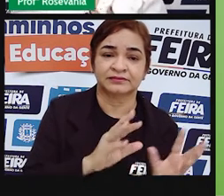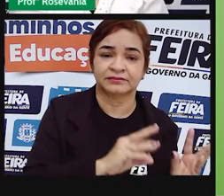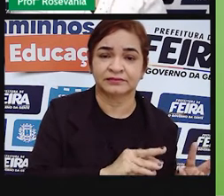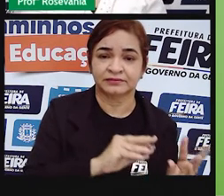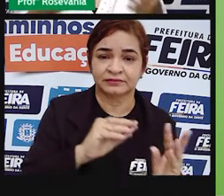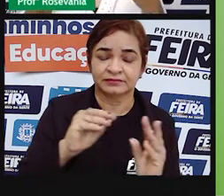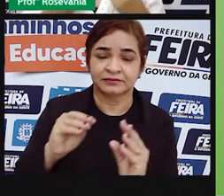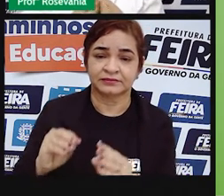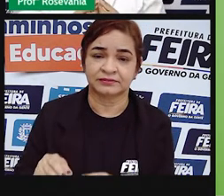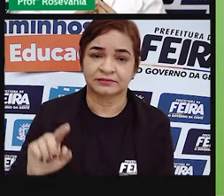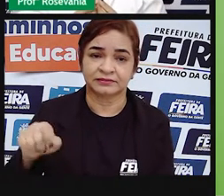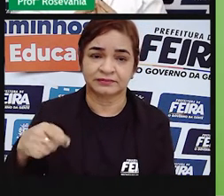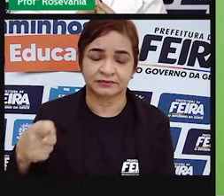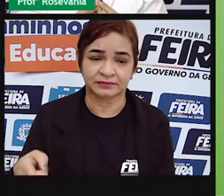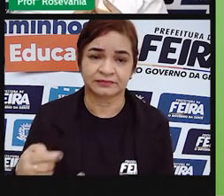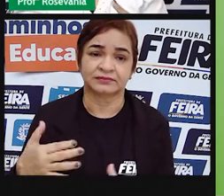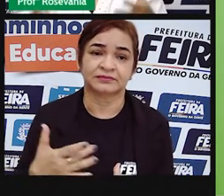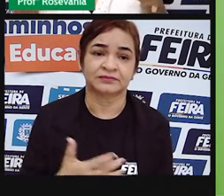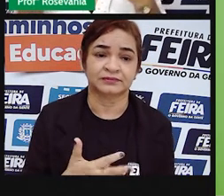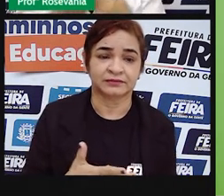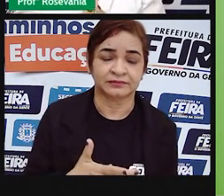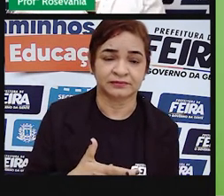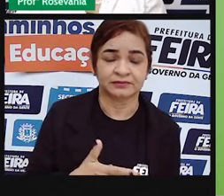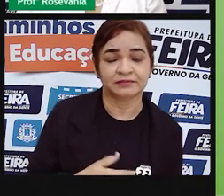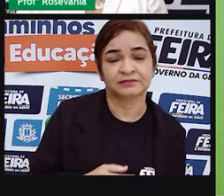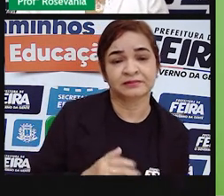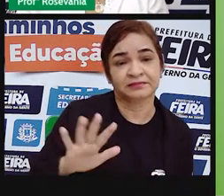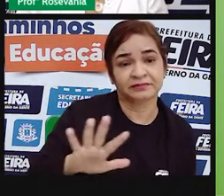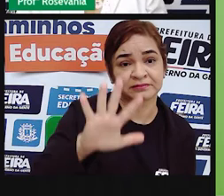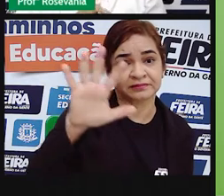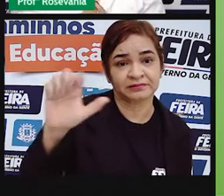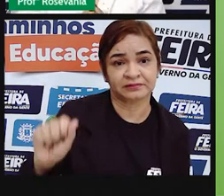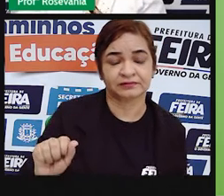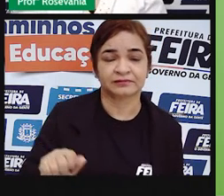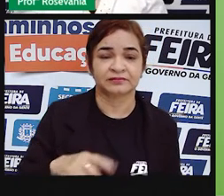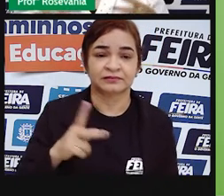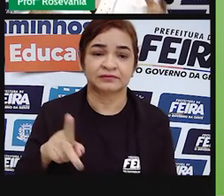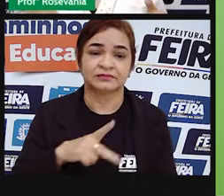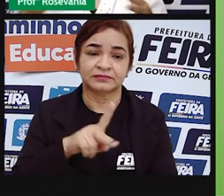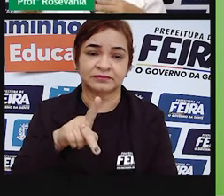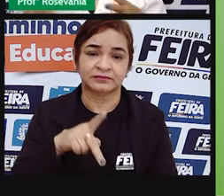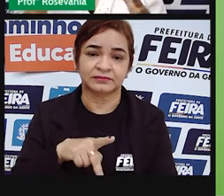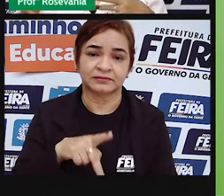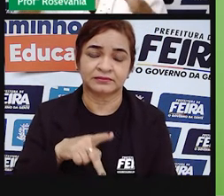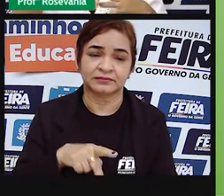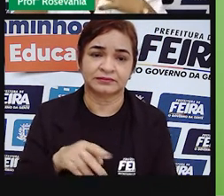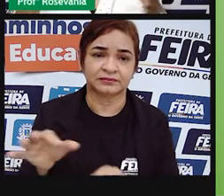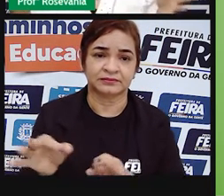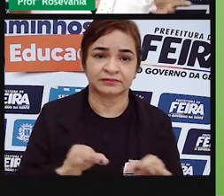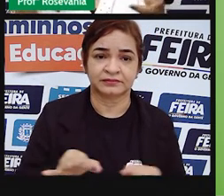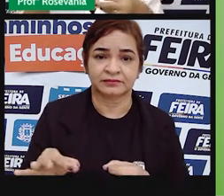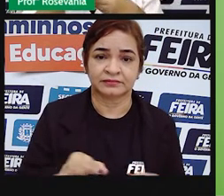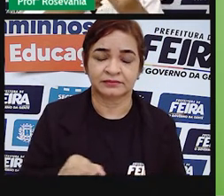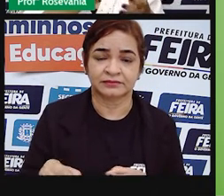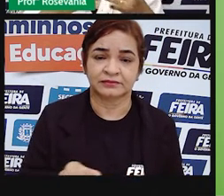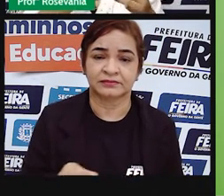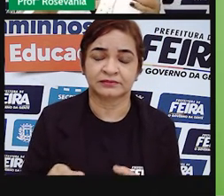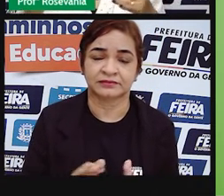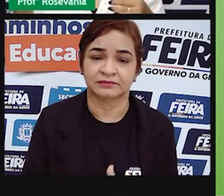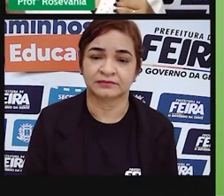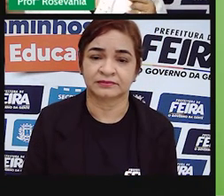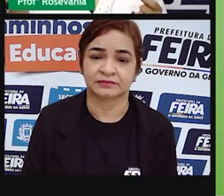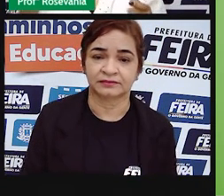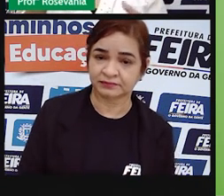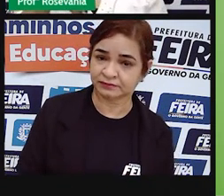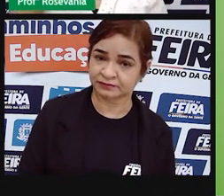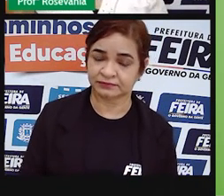uma outra cidade, em um outro, numa outra região, num outro país, né? Não é aquele processo que a gente vê todo